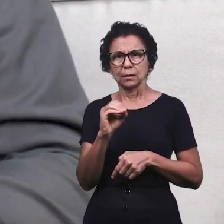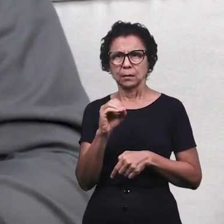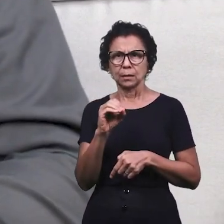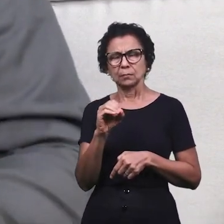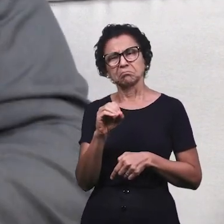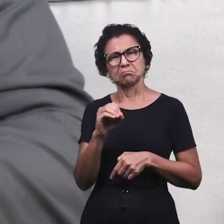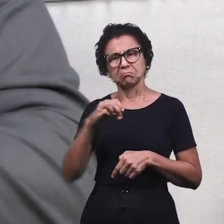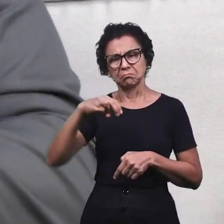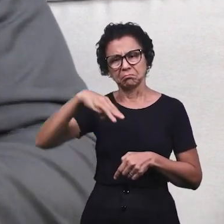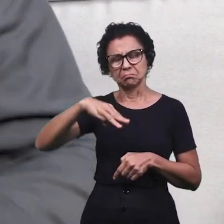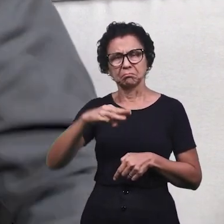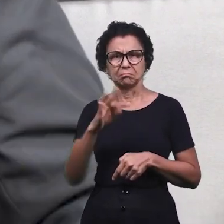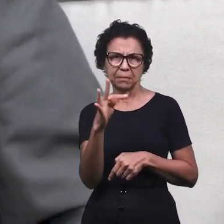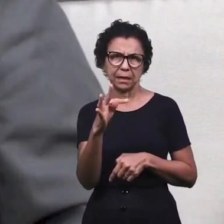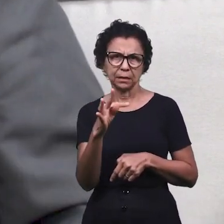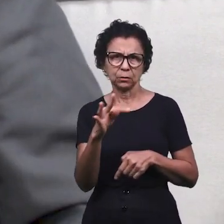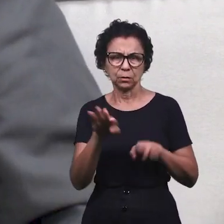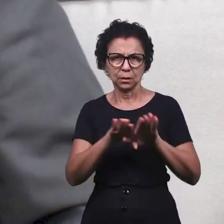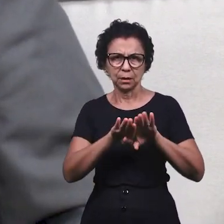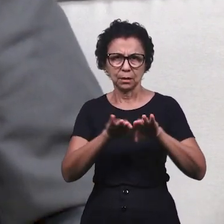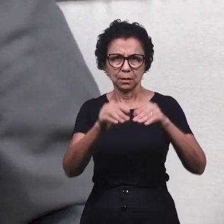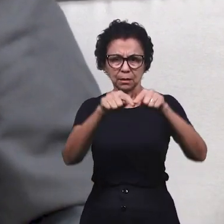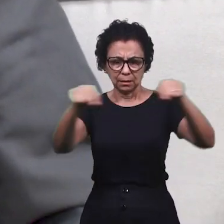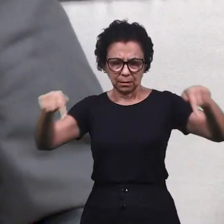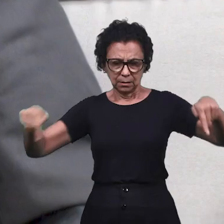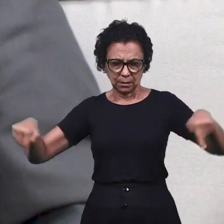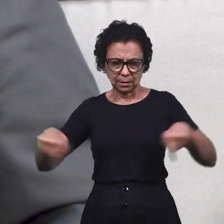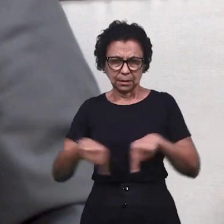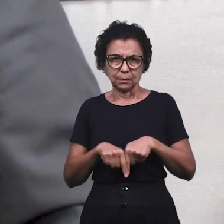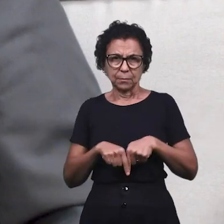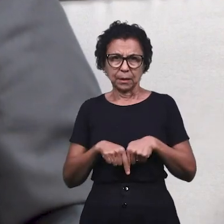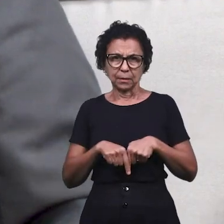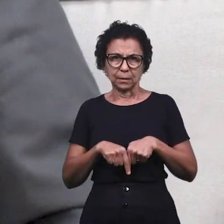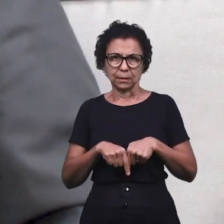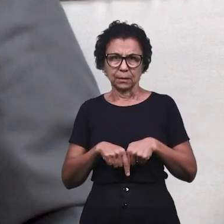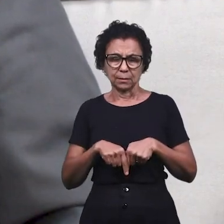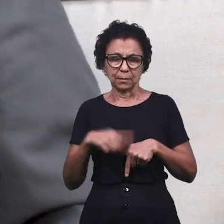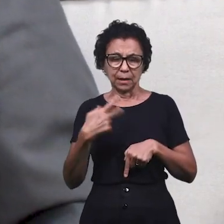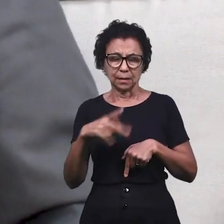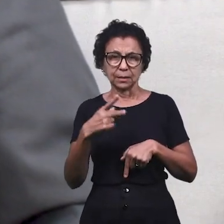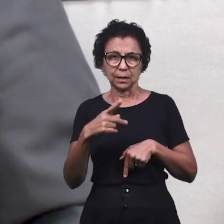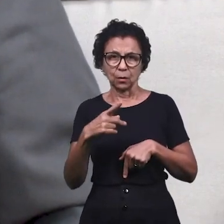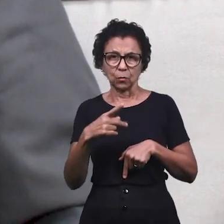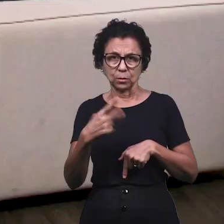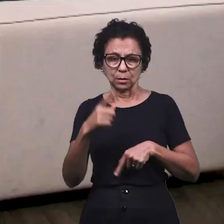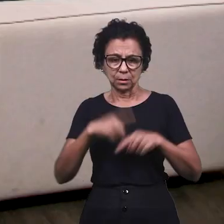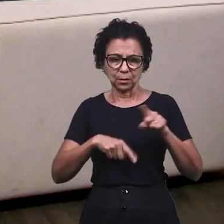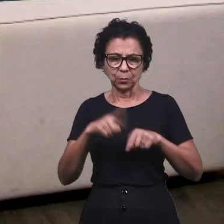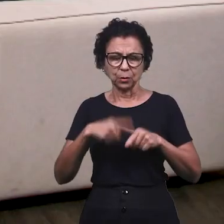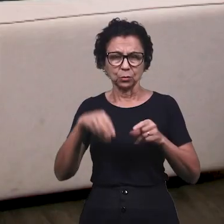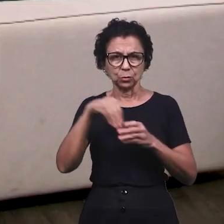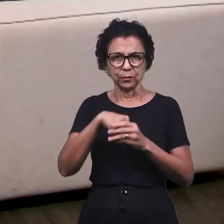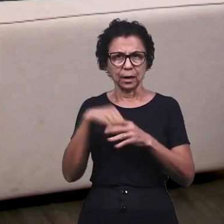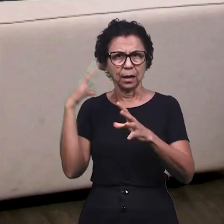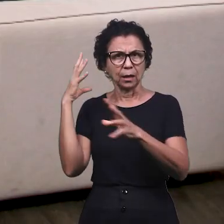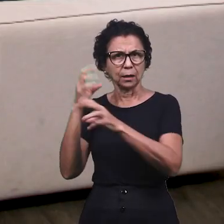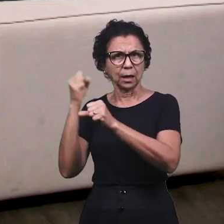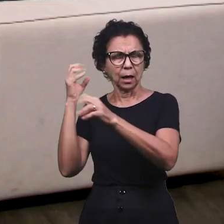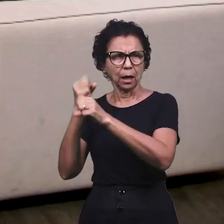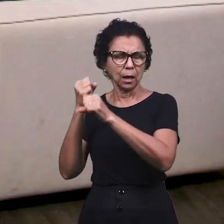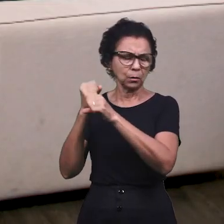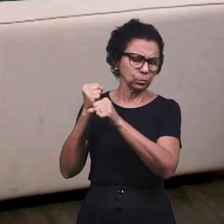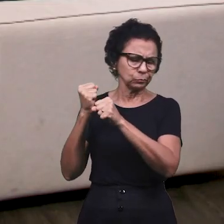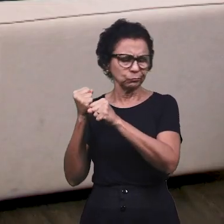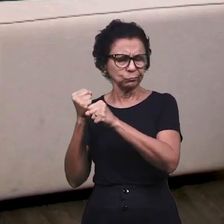inteiro, você separa um espaço do container para você. Faz um cálculo aí dessa Exato. parte Aí a de cada um.